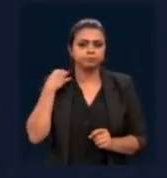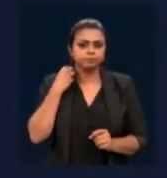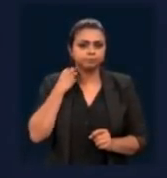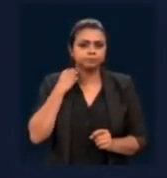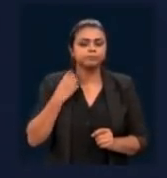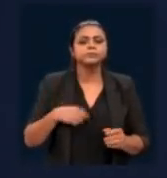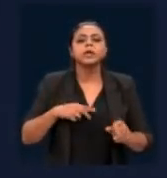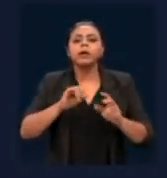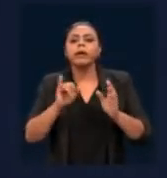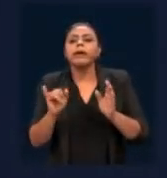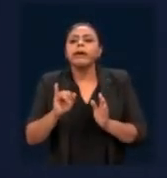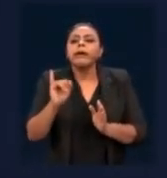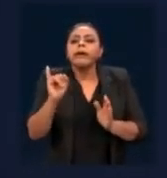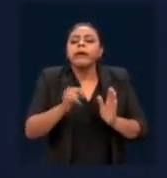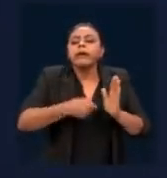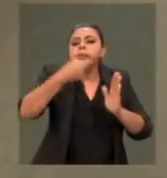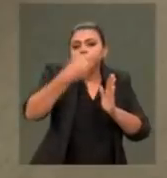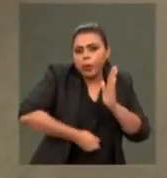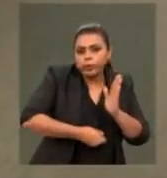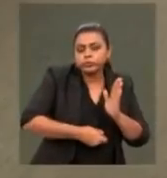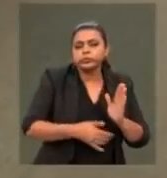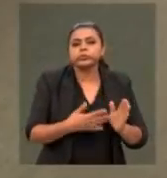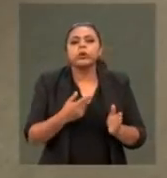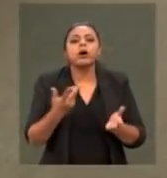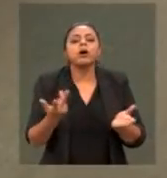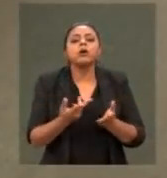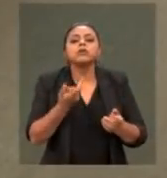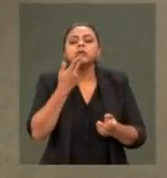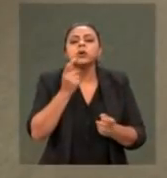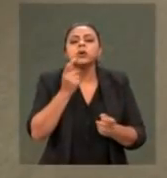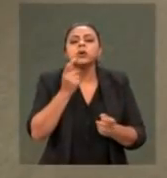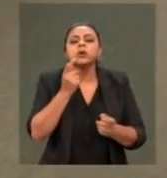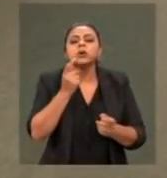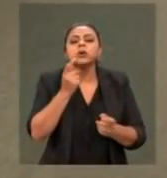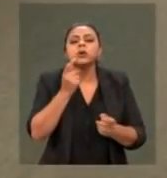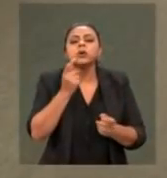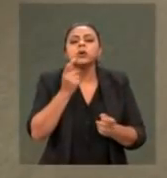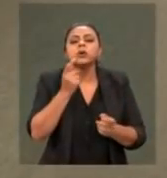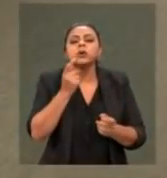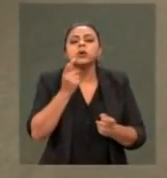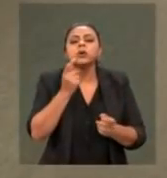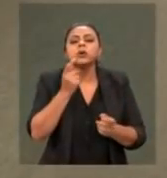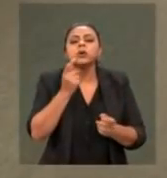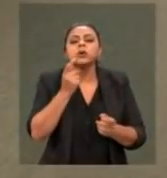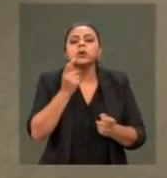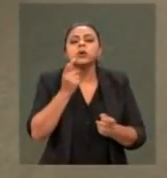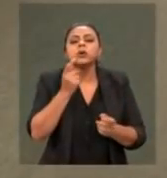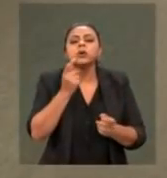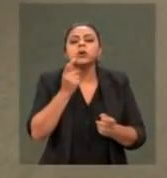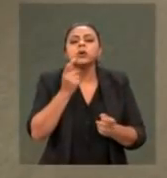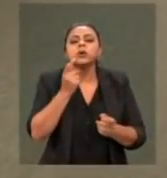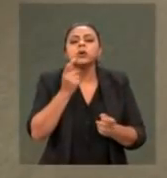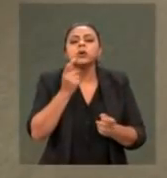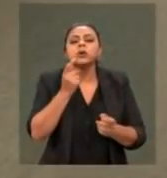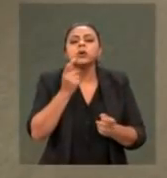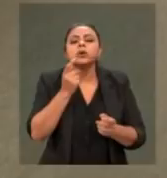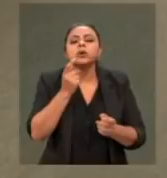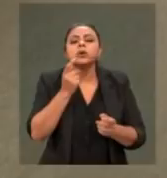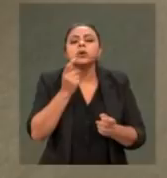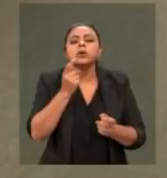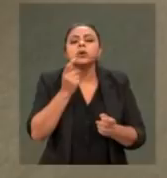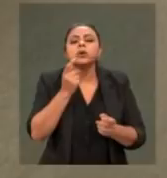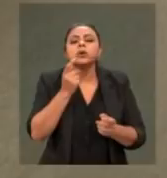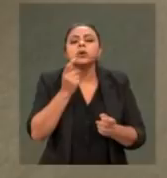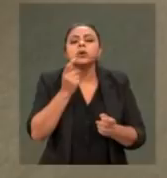impostos o favor candidato para quem vai a pergunta enriquecer esse debate está certo assim é é a